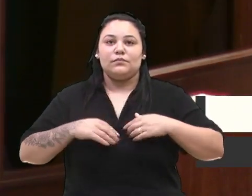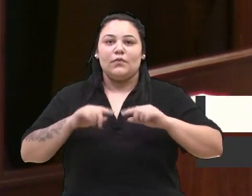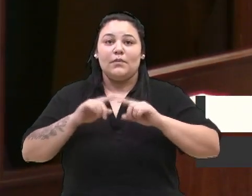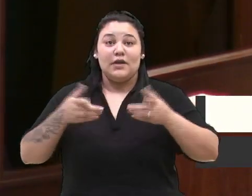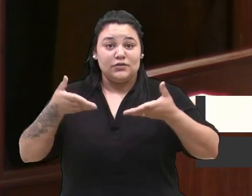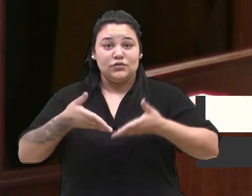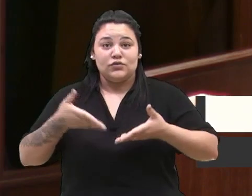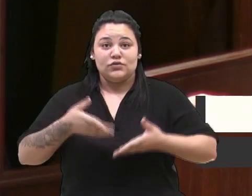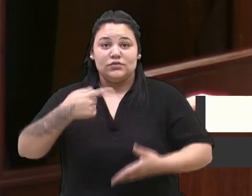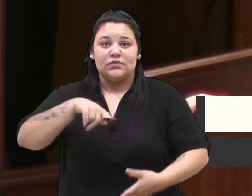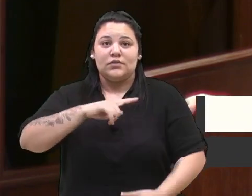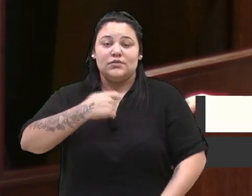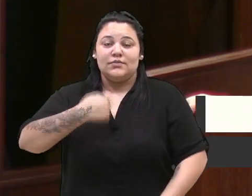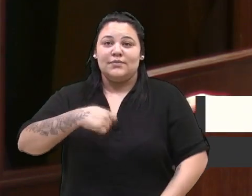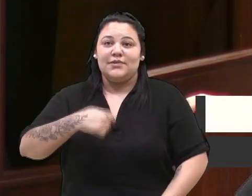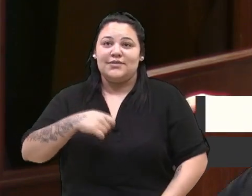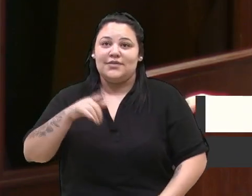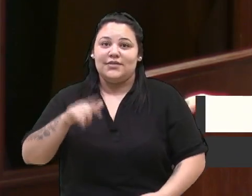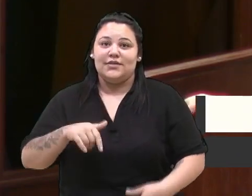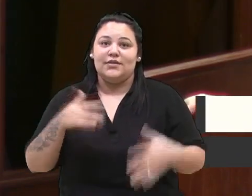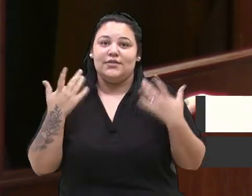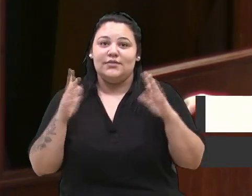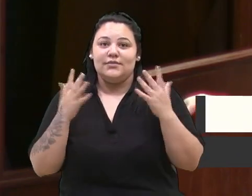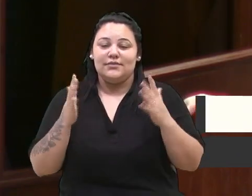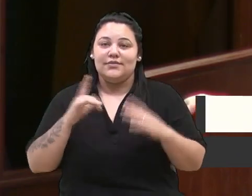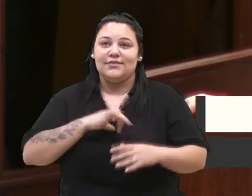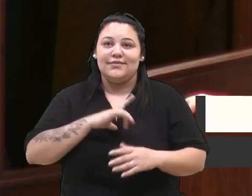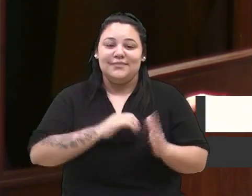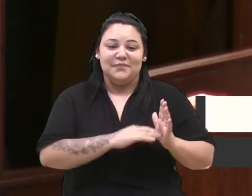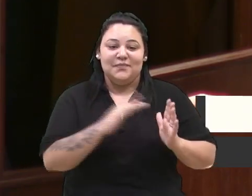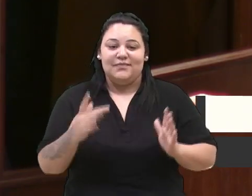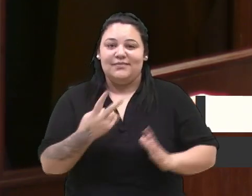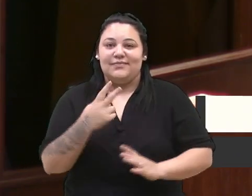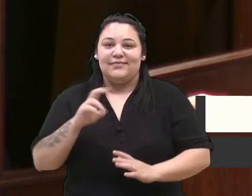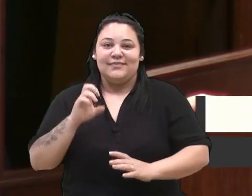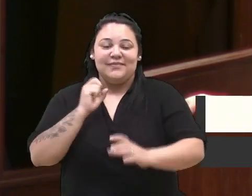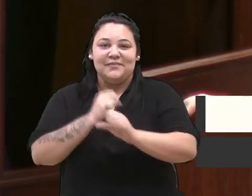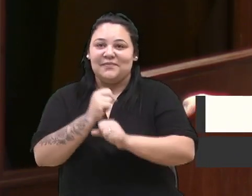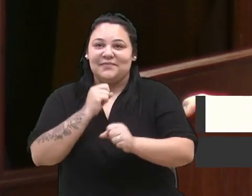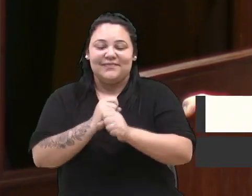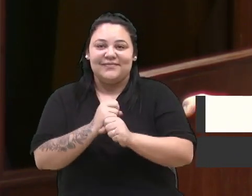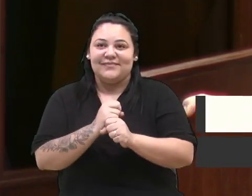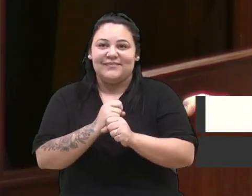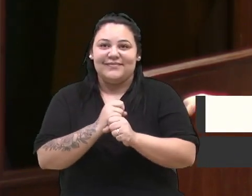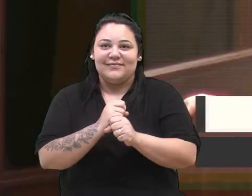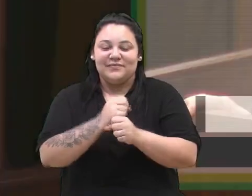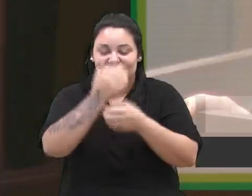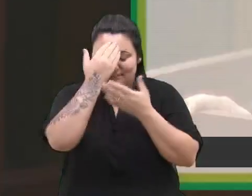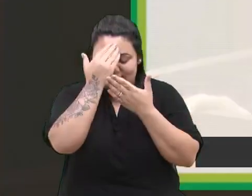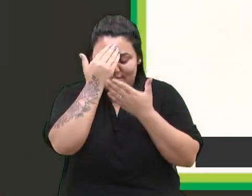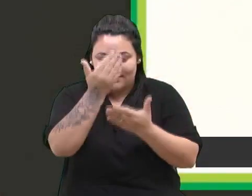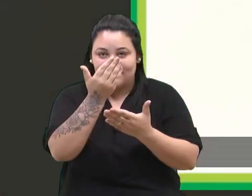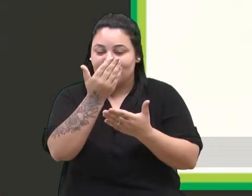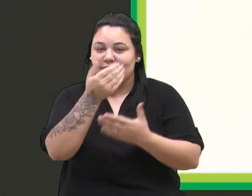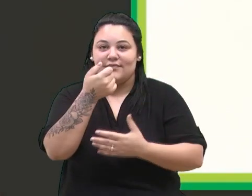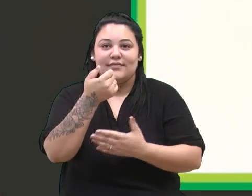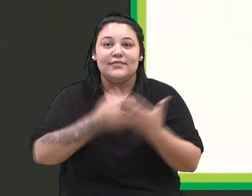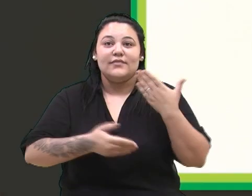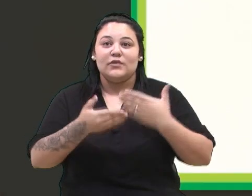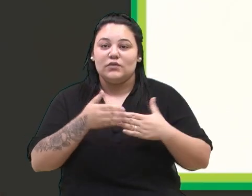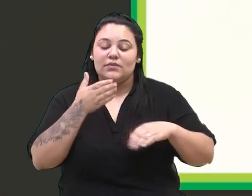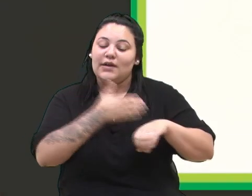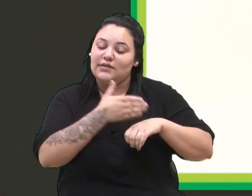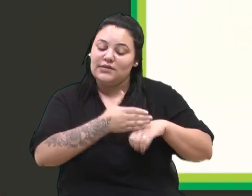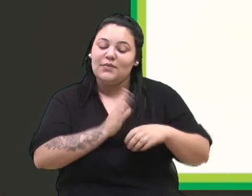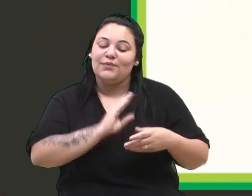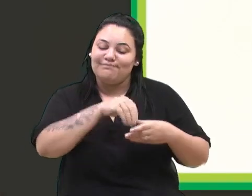disse, hoje nós estamos 25 anos, mas nós temos que agradecer a todos aqueles que estão lá dentro, que fazem